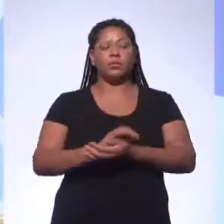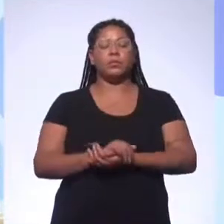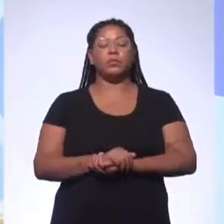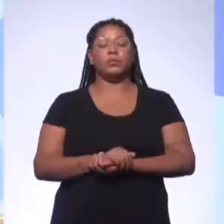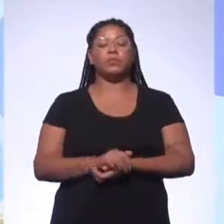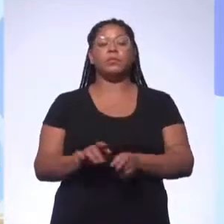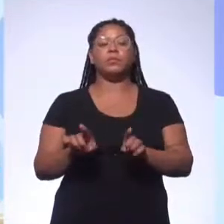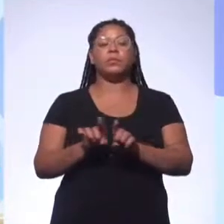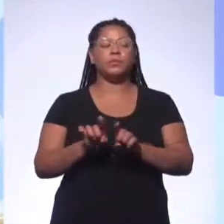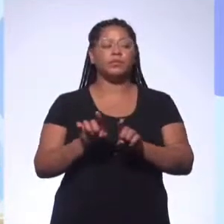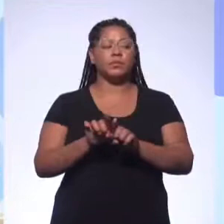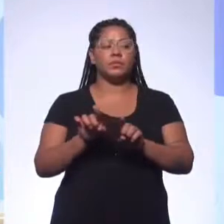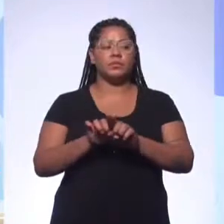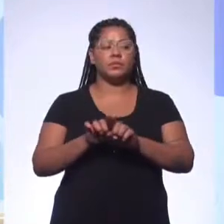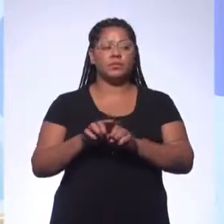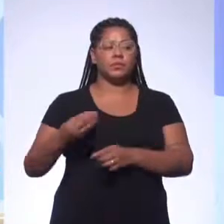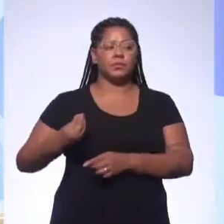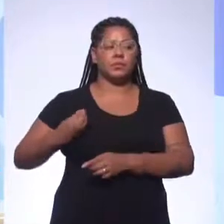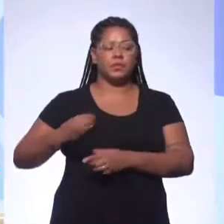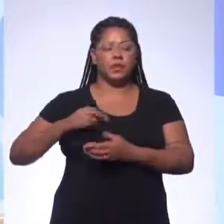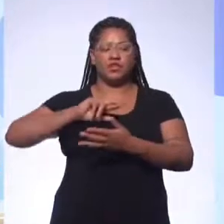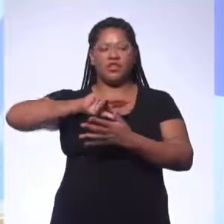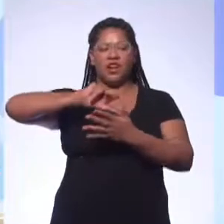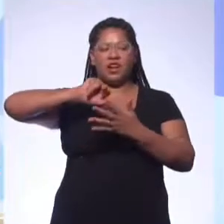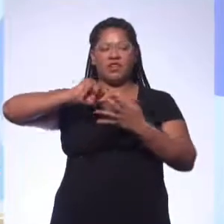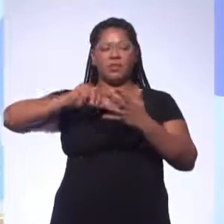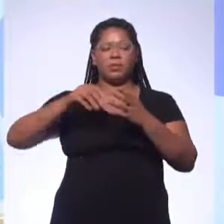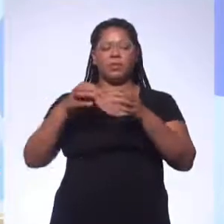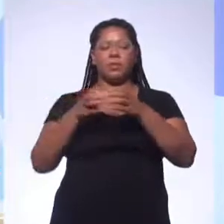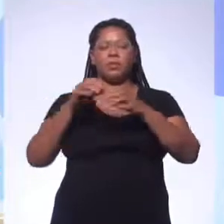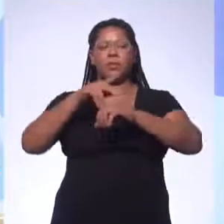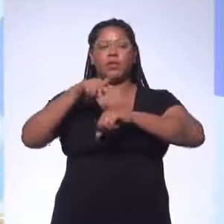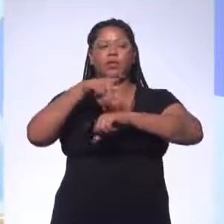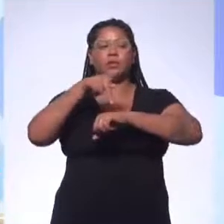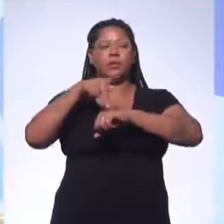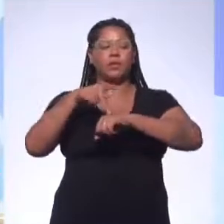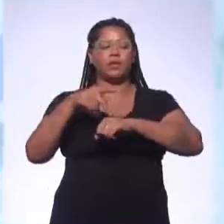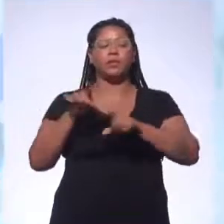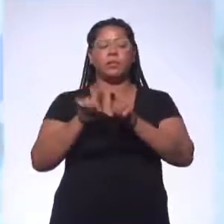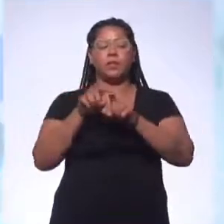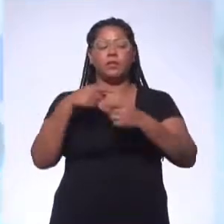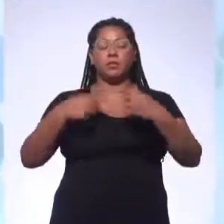permissão para a existência de vários partidos políticos. Olha